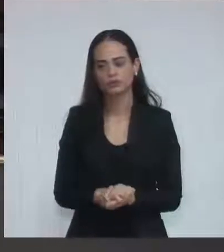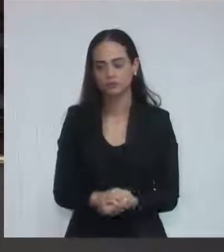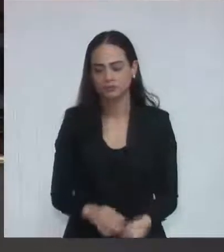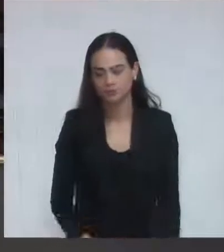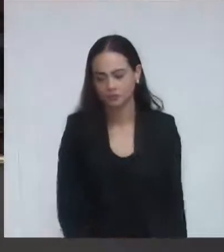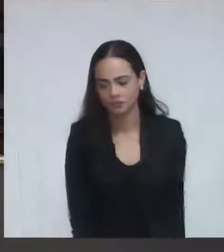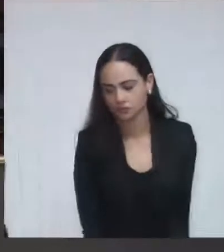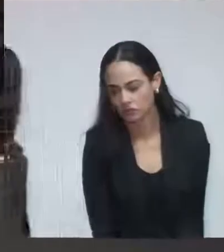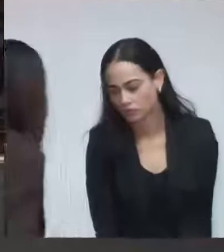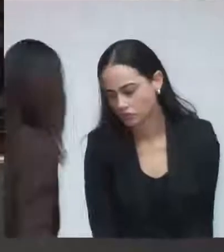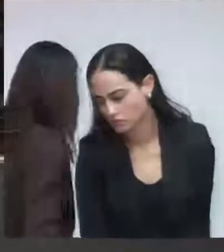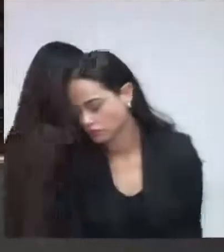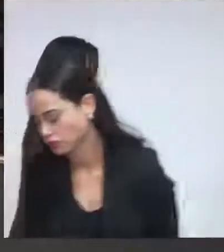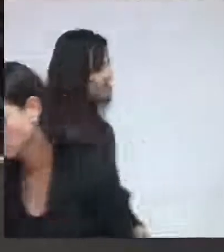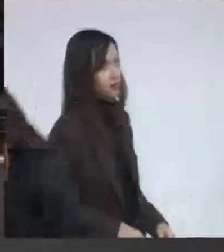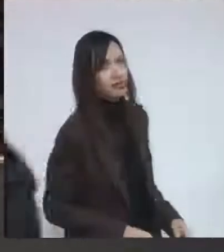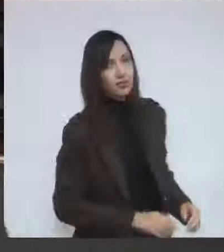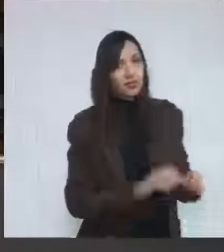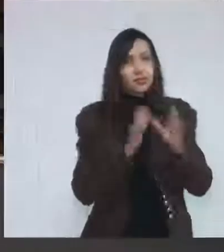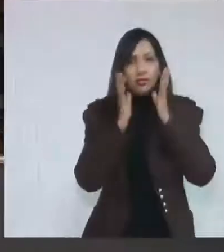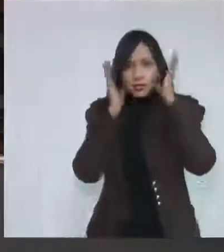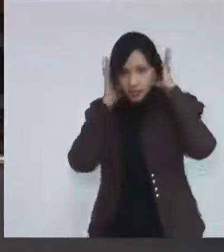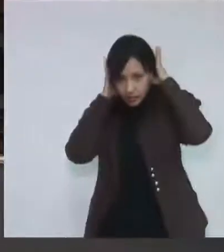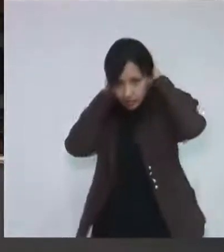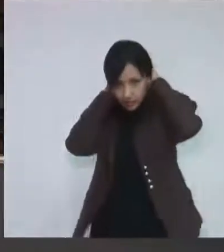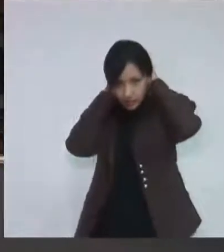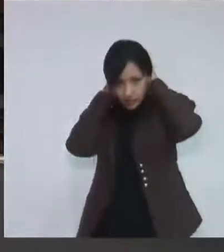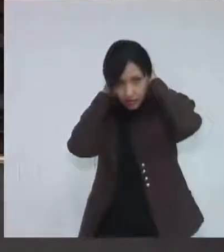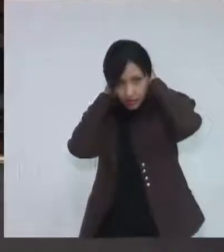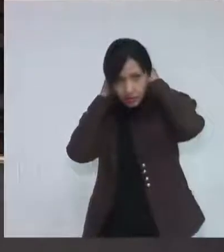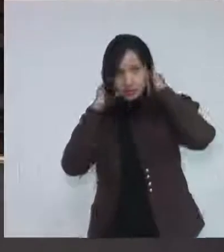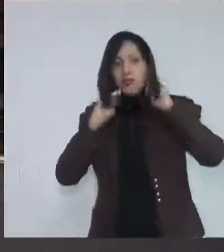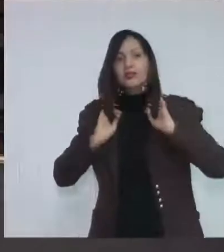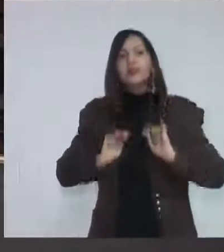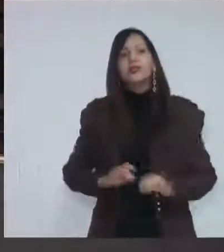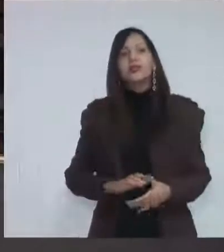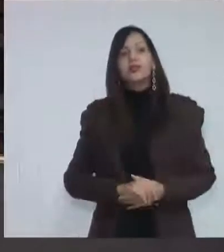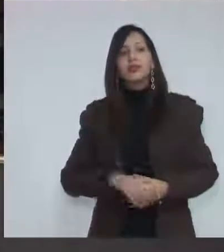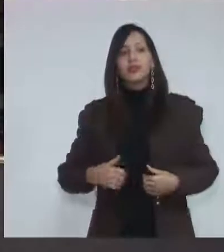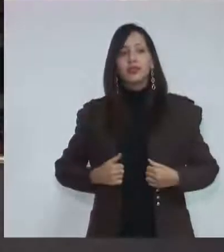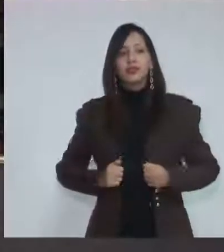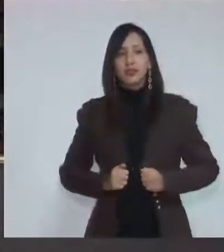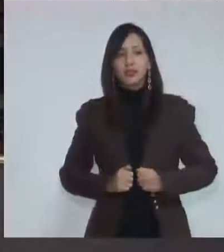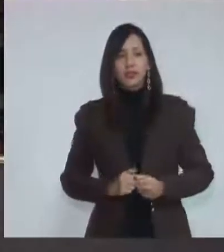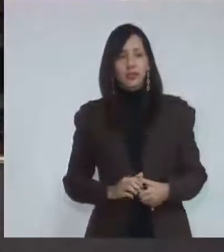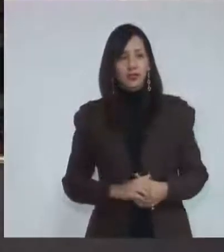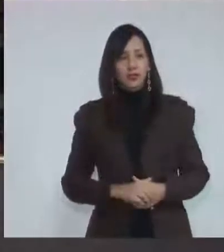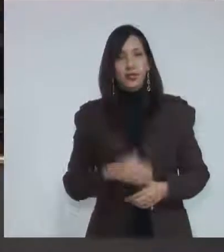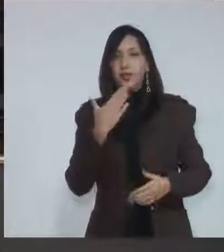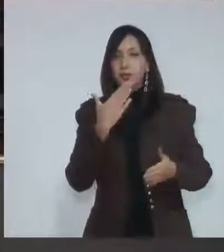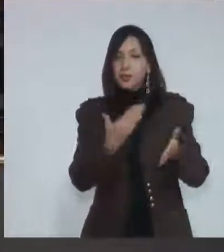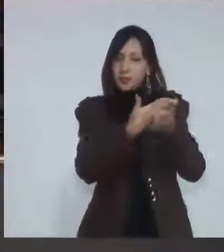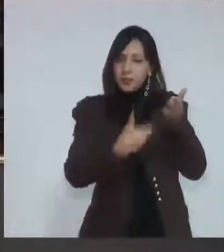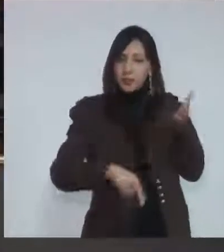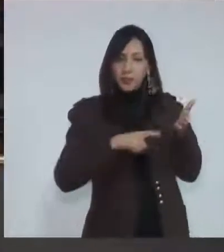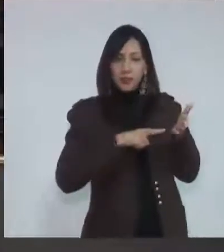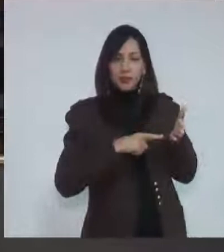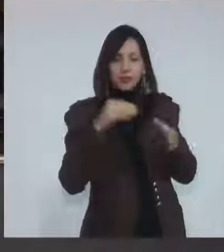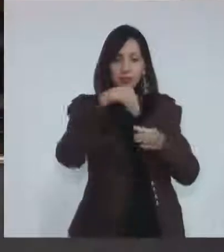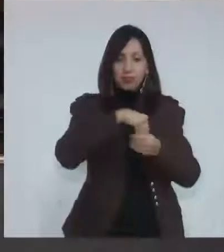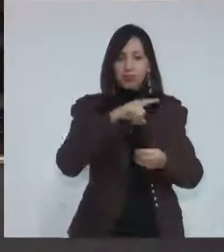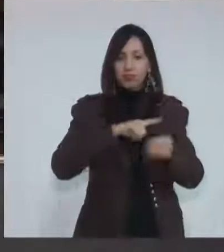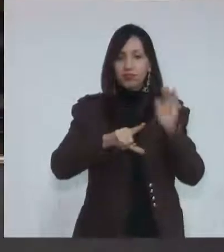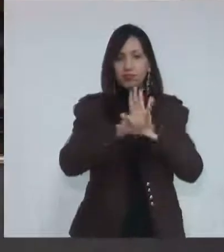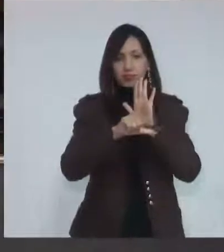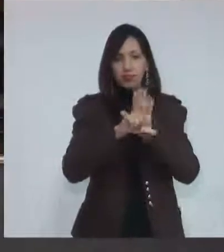Requerimento número 52, 2018. Autoria vereador Sandro Rebeca, Edson PC e do Gelme Rodrigo Paixão. Requeremos nos termos constitucionais, legais e